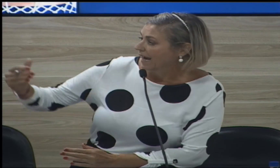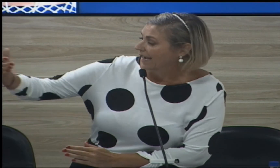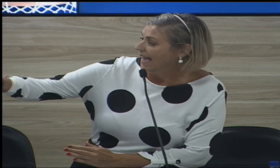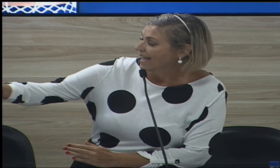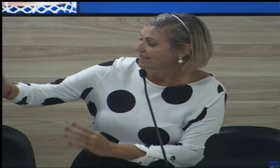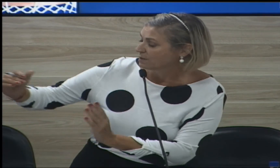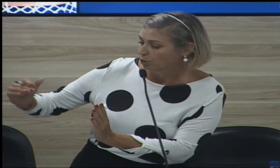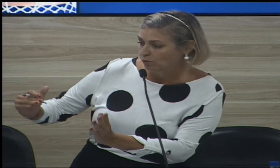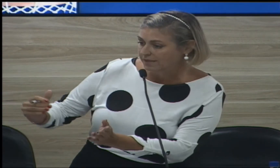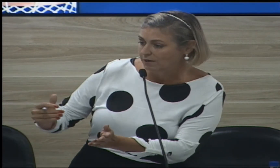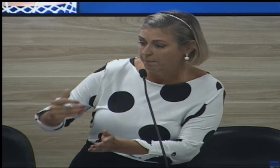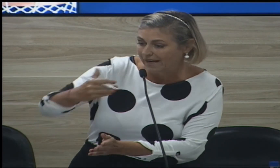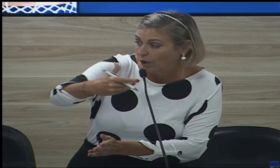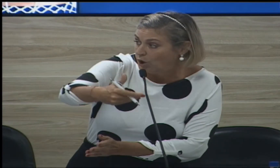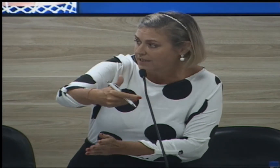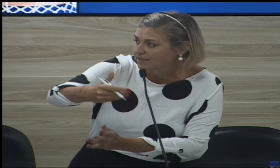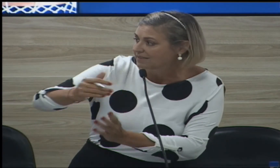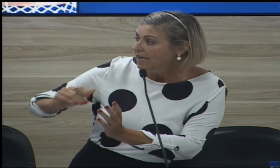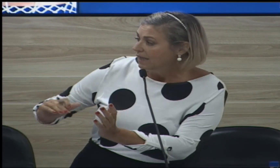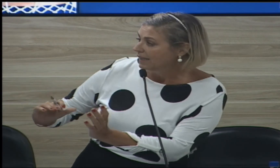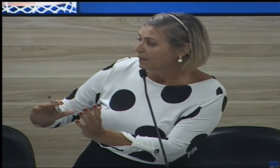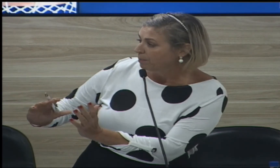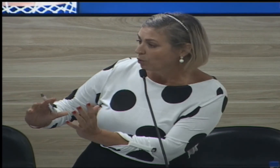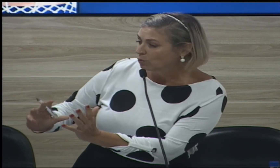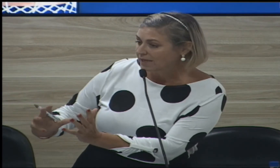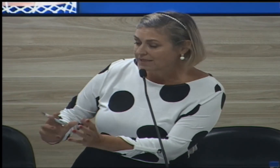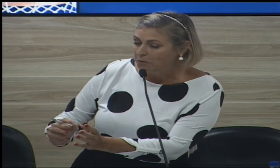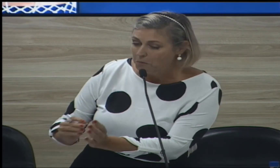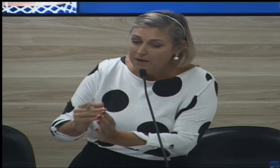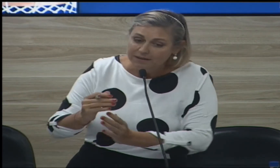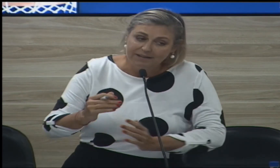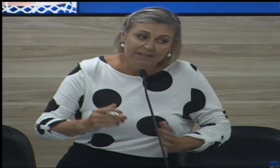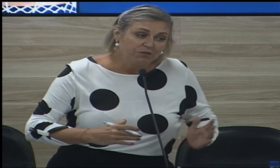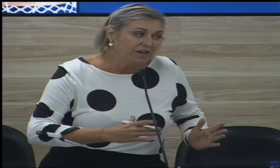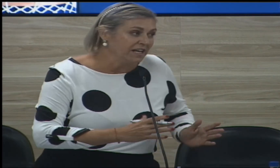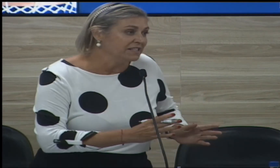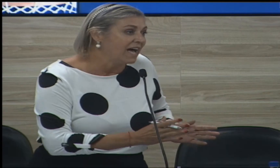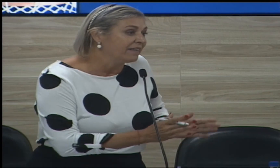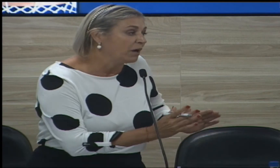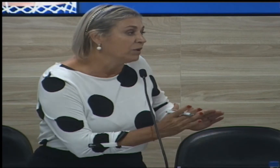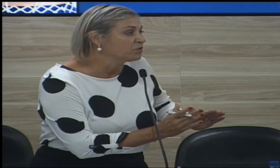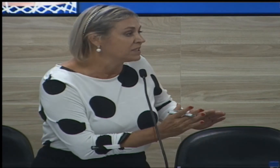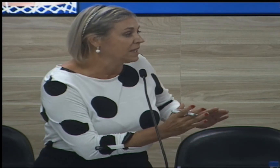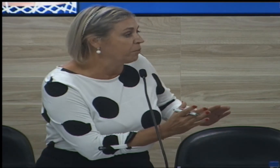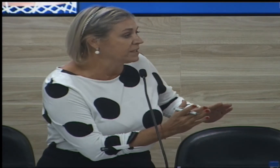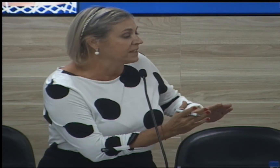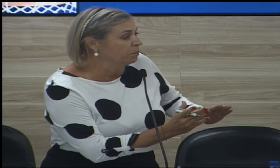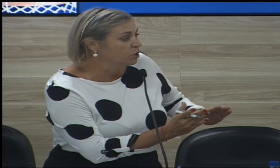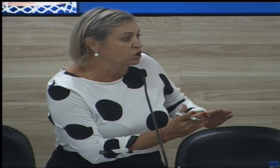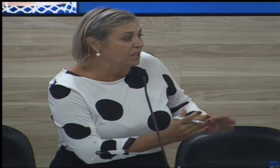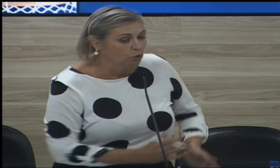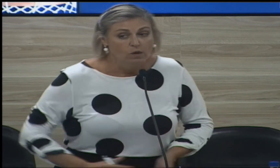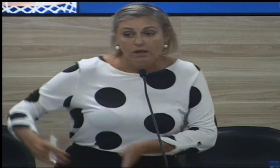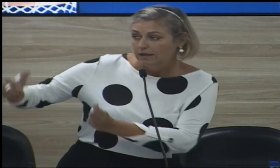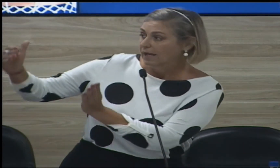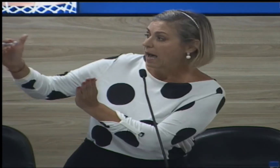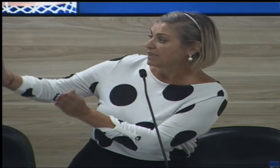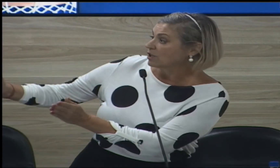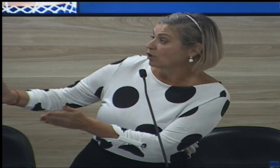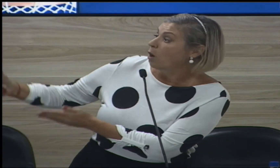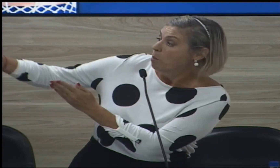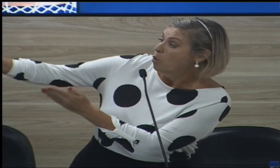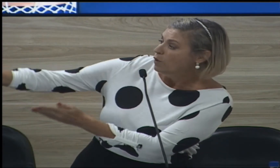assunto, não a parte política do assunto, né? Porque o que ultimamente a gente tem visto é a discussão política,